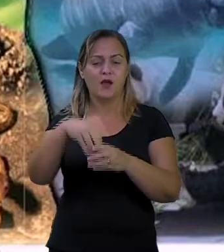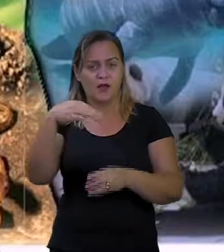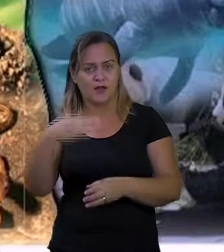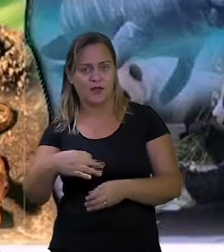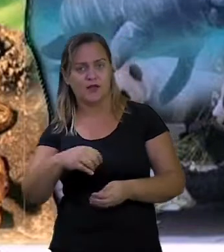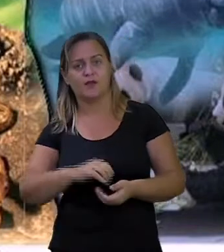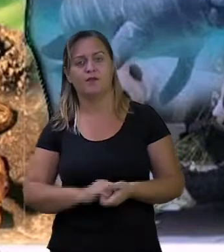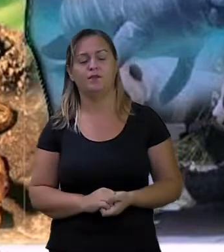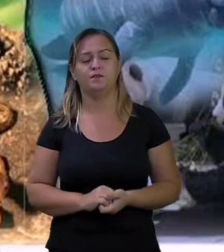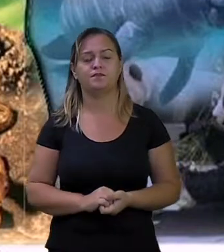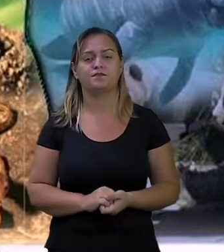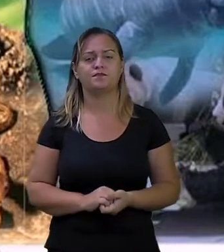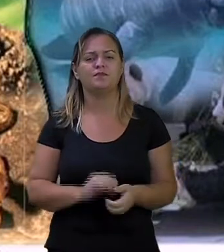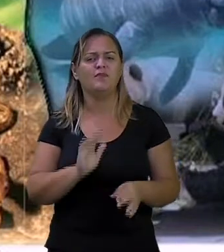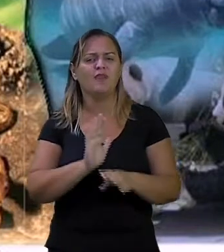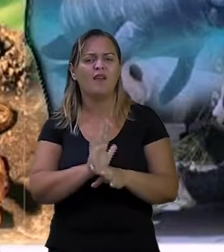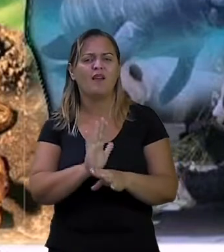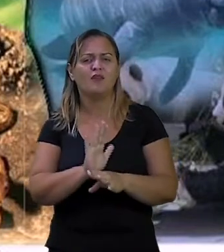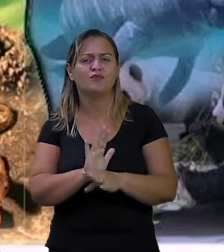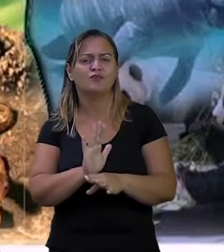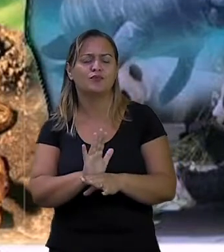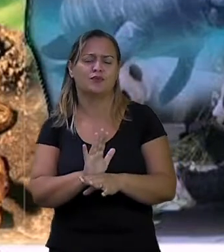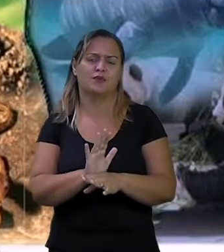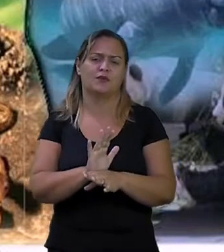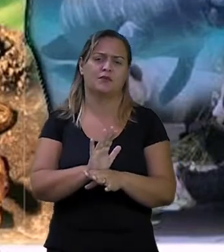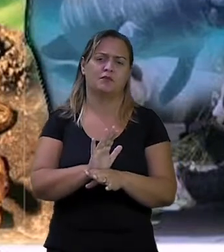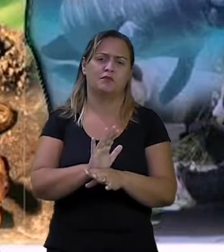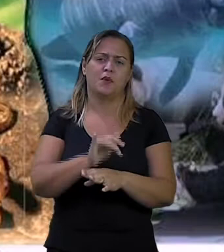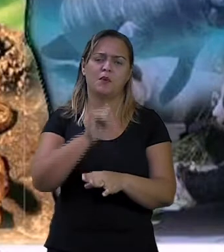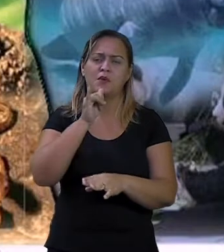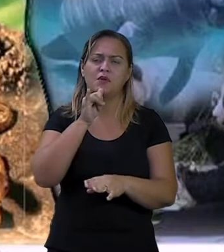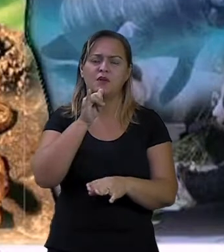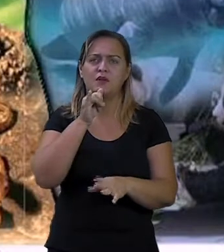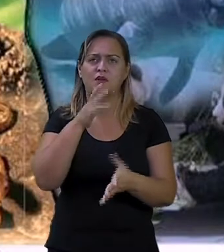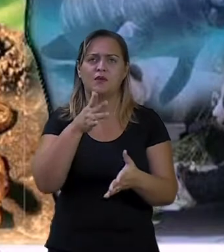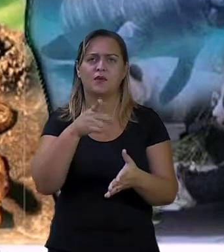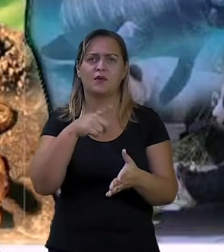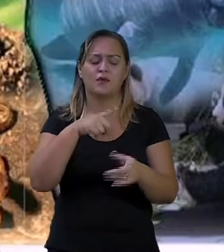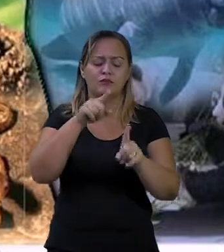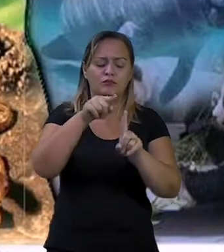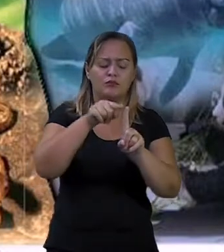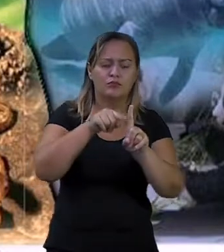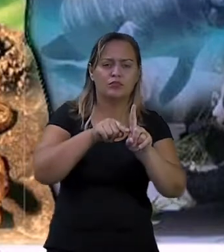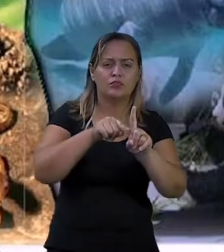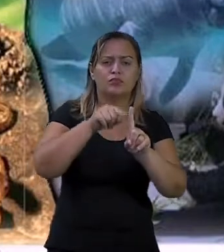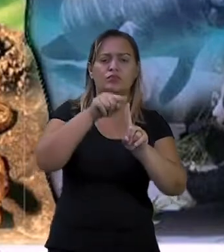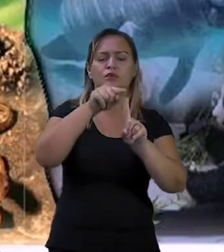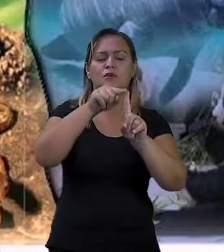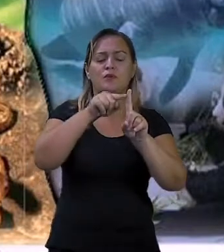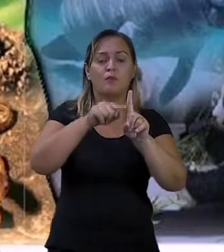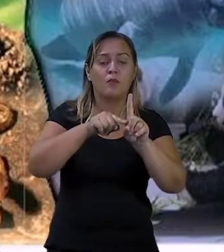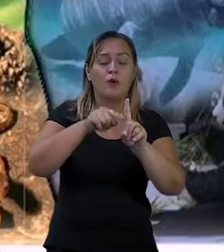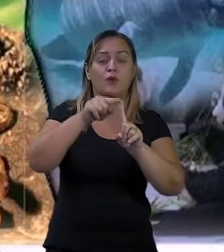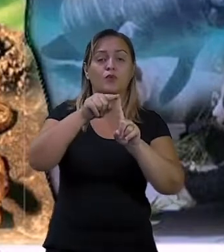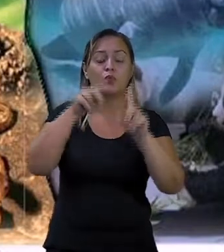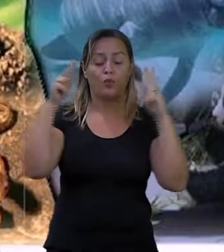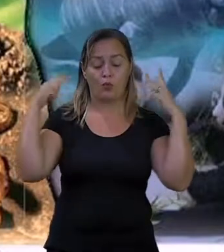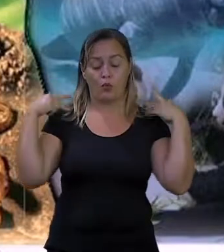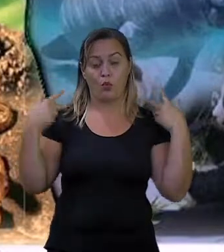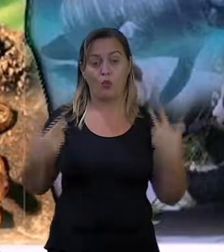um termômetro. Ela quem auxilia para manter a temperatura do nosso